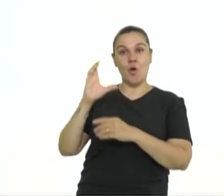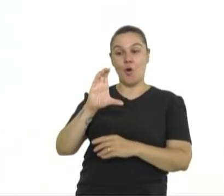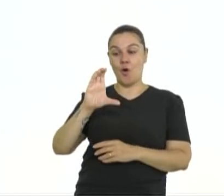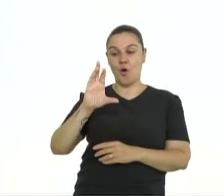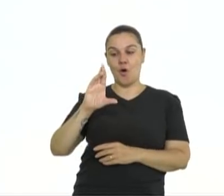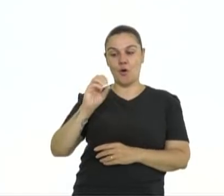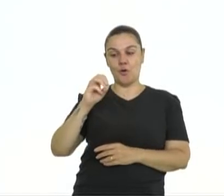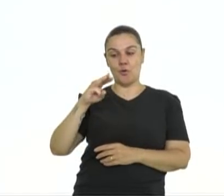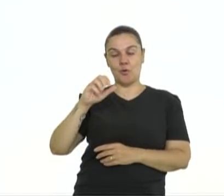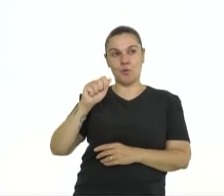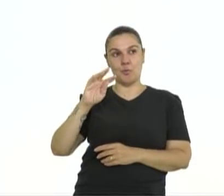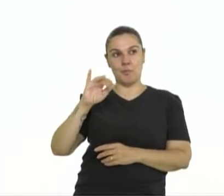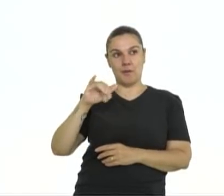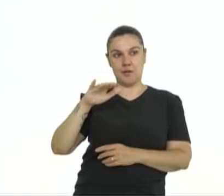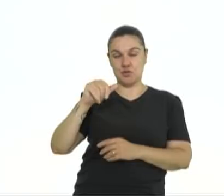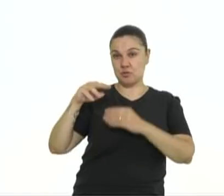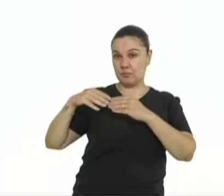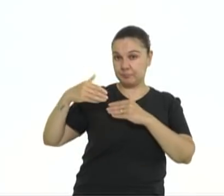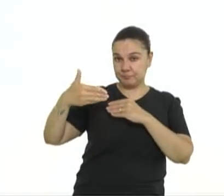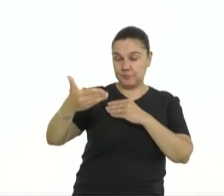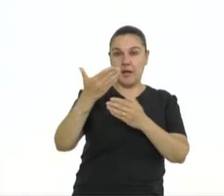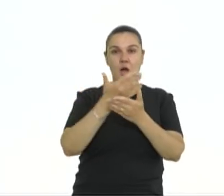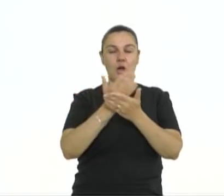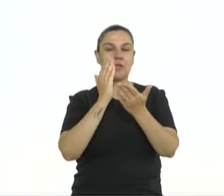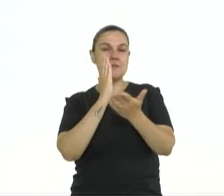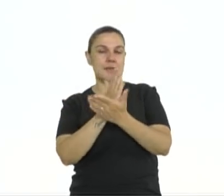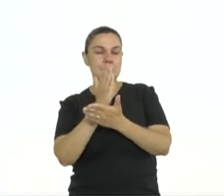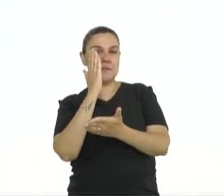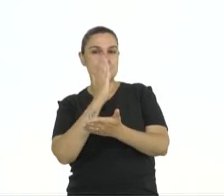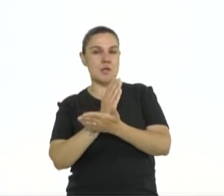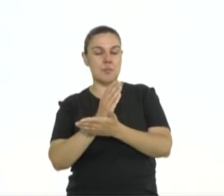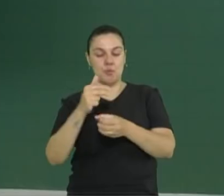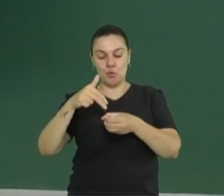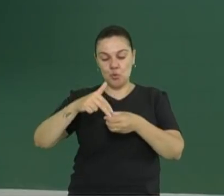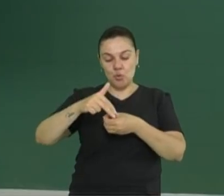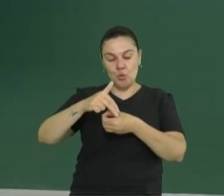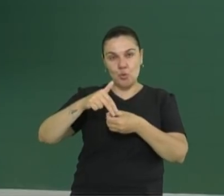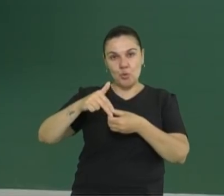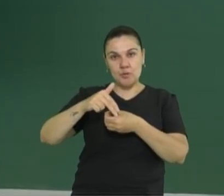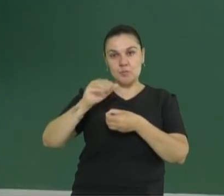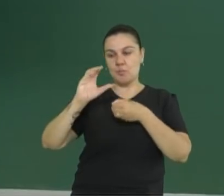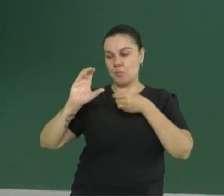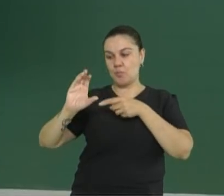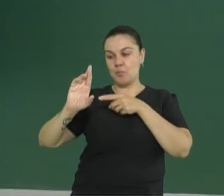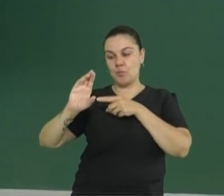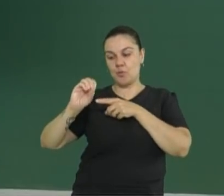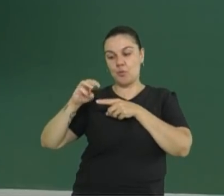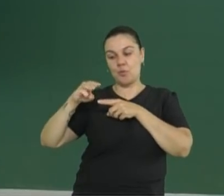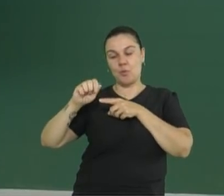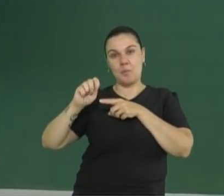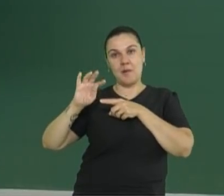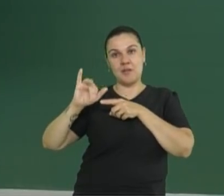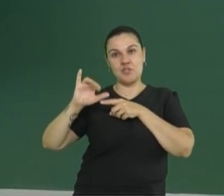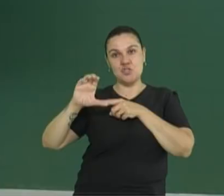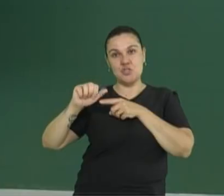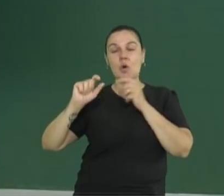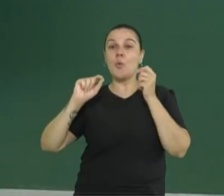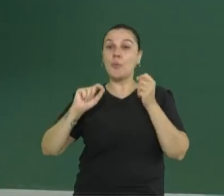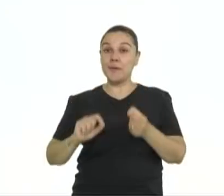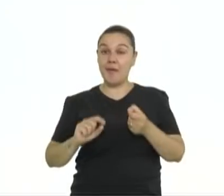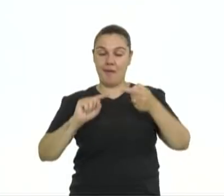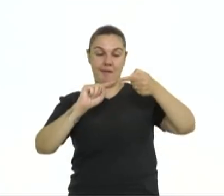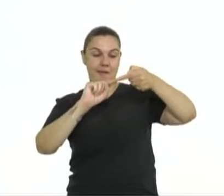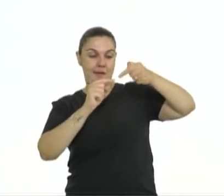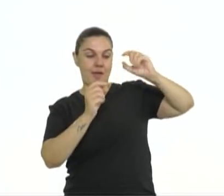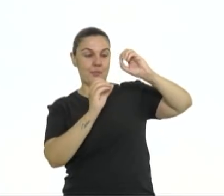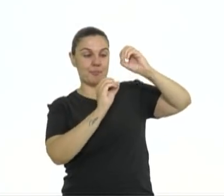cromatina. Vocês perceberam isso ao longo da aula. Toda vez que eu mostrei o núcleo, aparecia cromatina. É um complexo